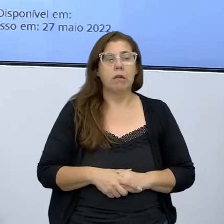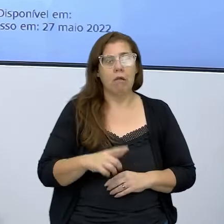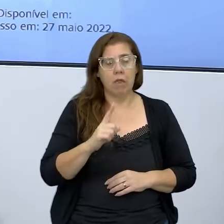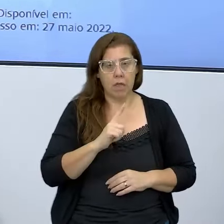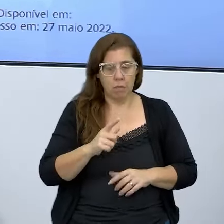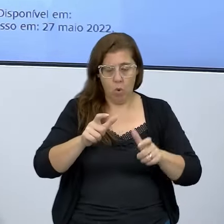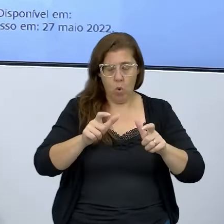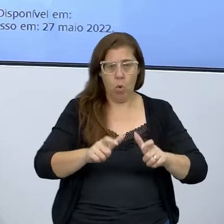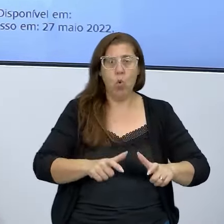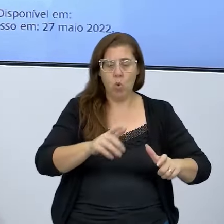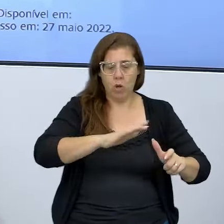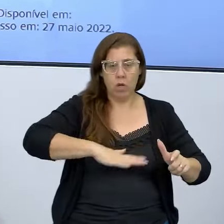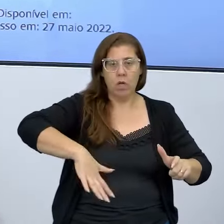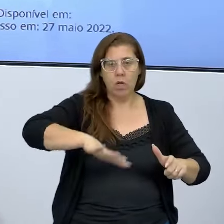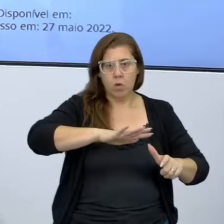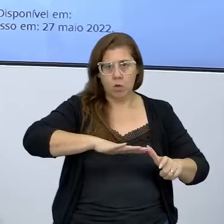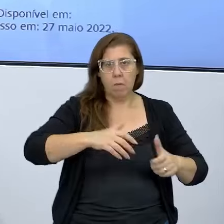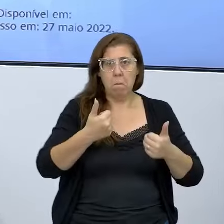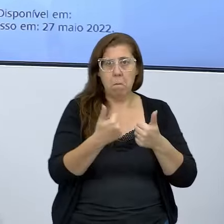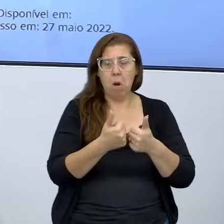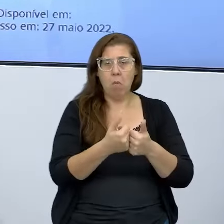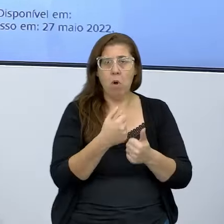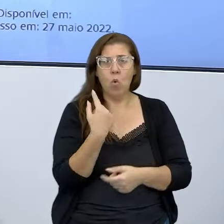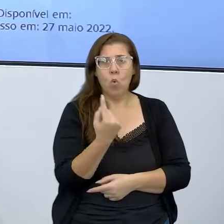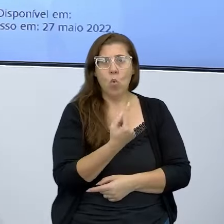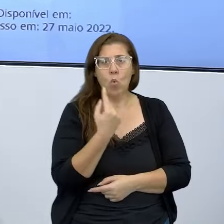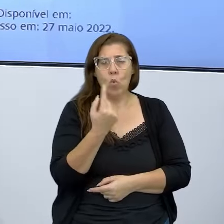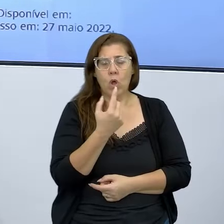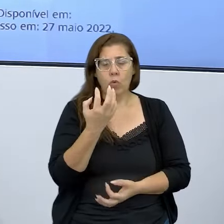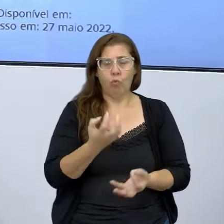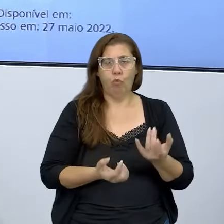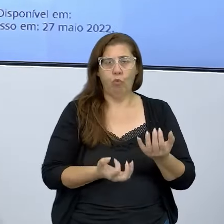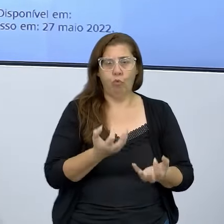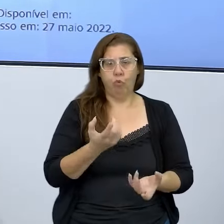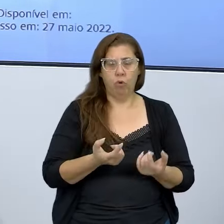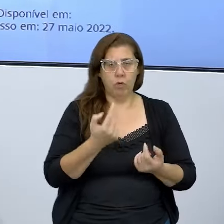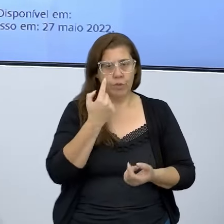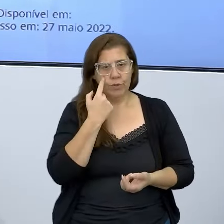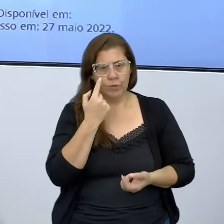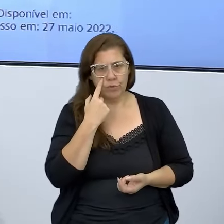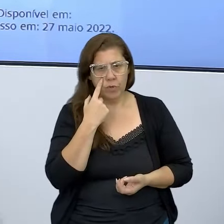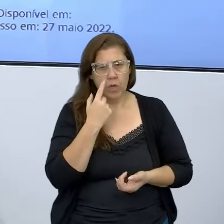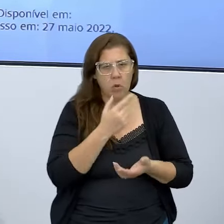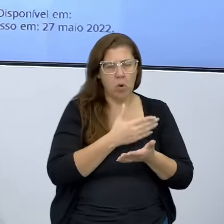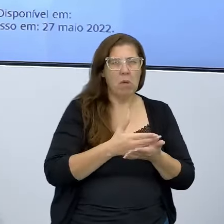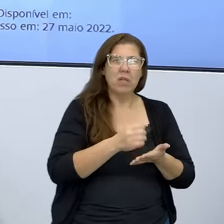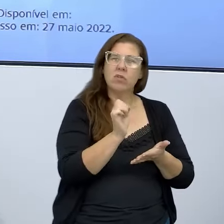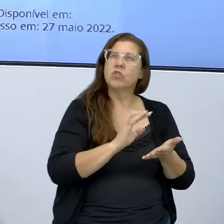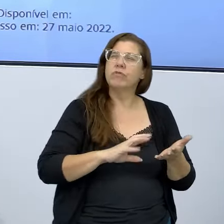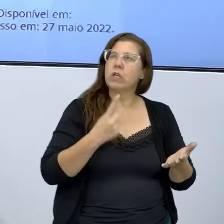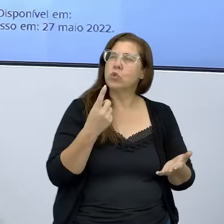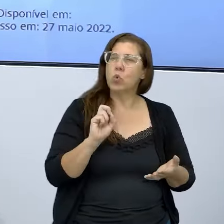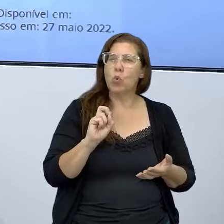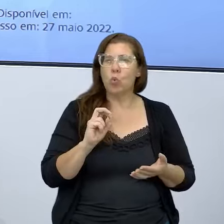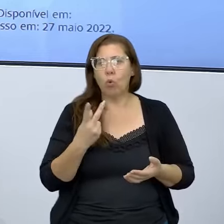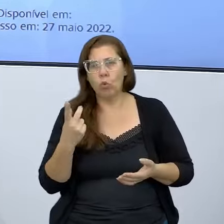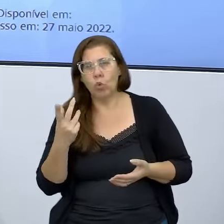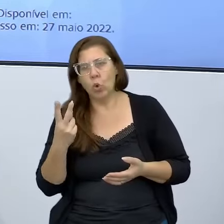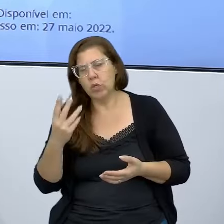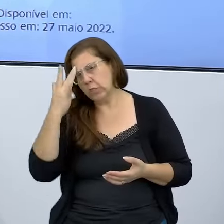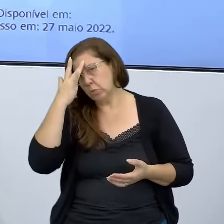tá localizado numa área do Círculo de Fogo, que a gente viu quando a gente falou lá no começo, acho que na atividade 1 ou 2, eu não vou lembrar